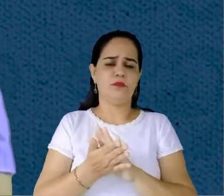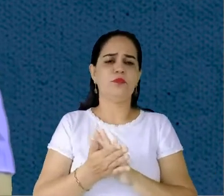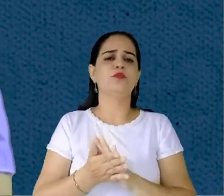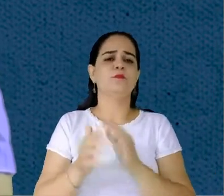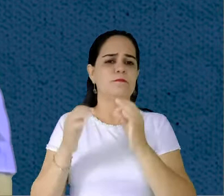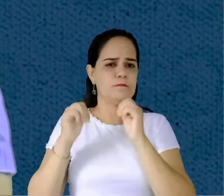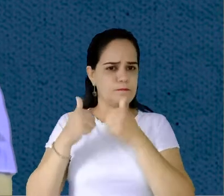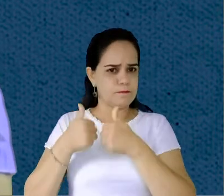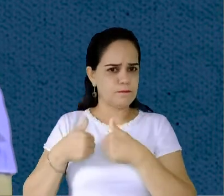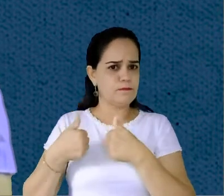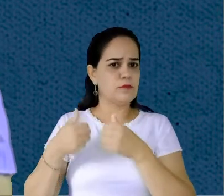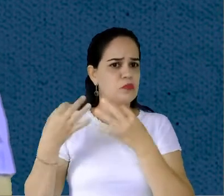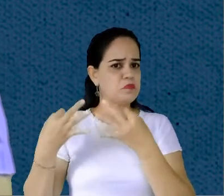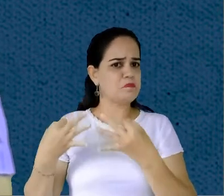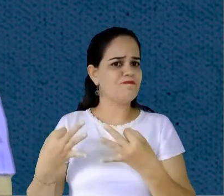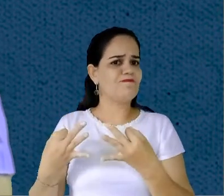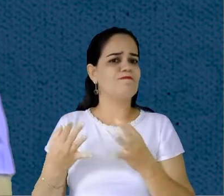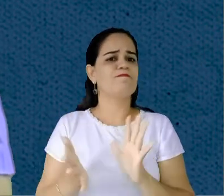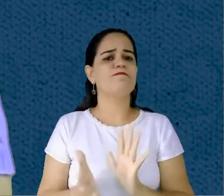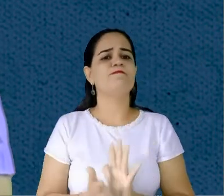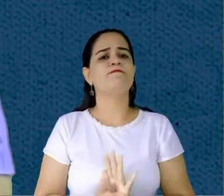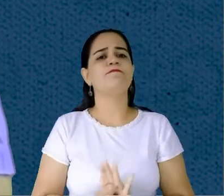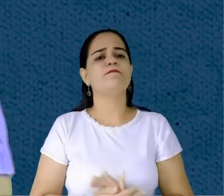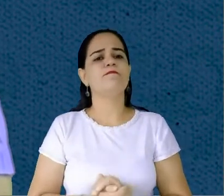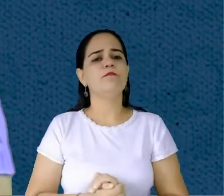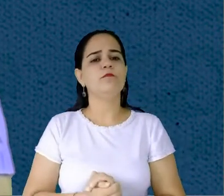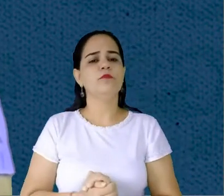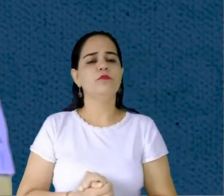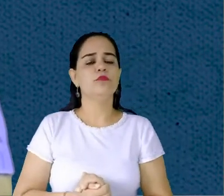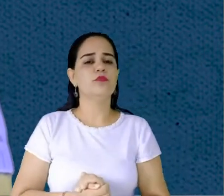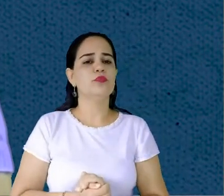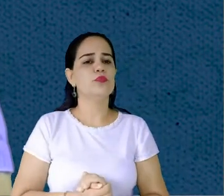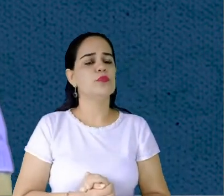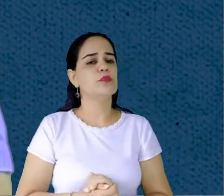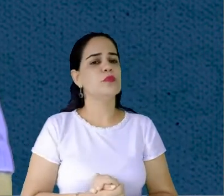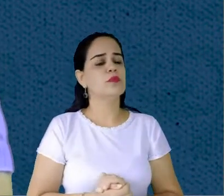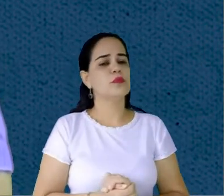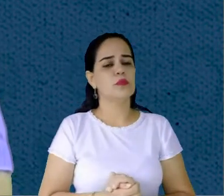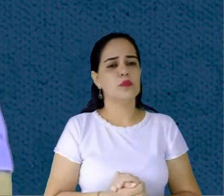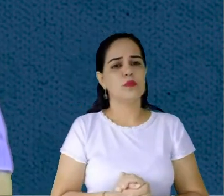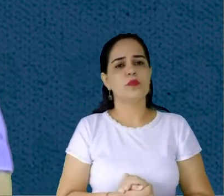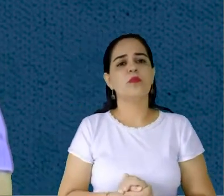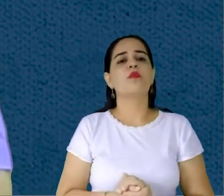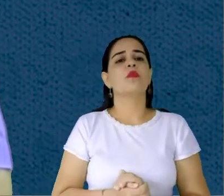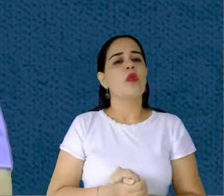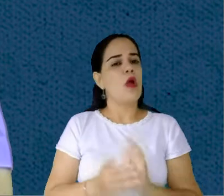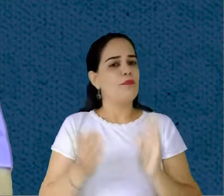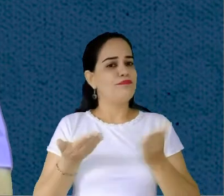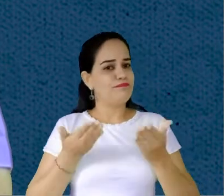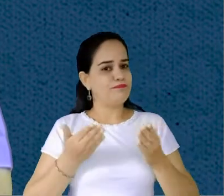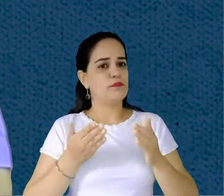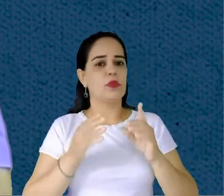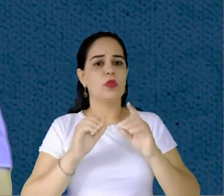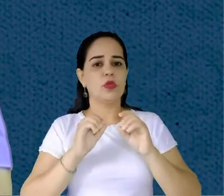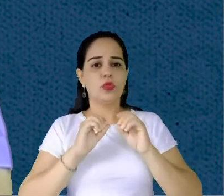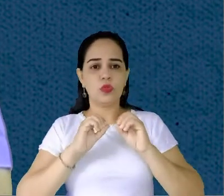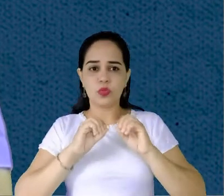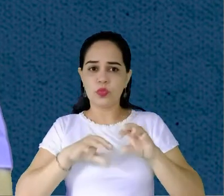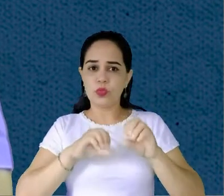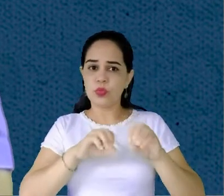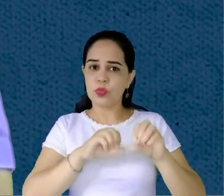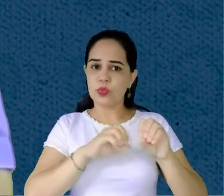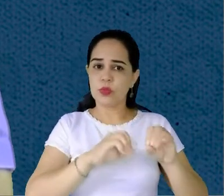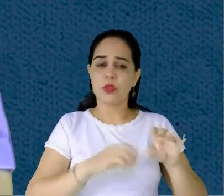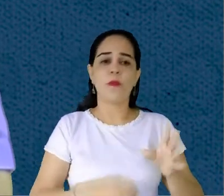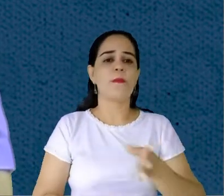tinham necessidade de se circuncidar. Tá? Esta foi a doutrina do